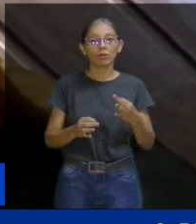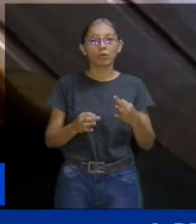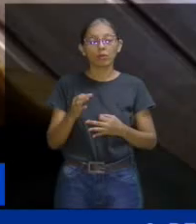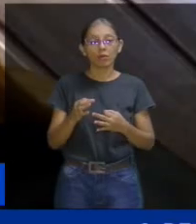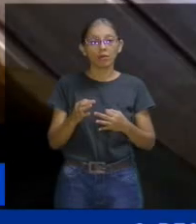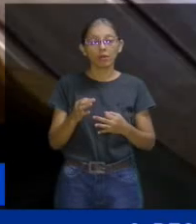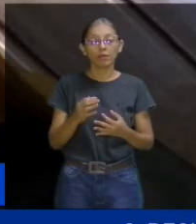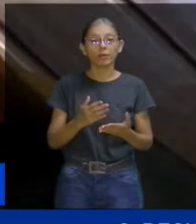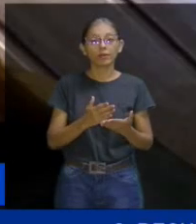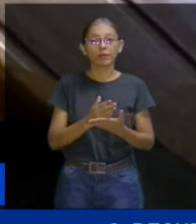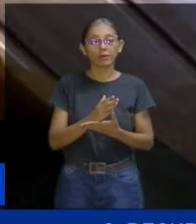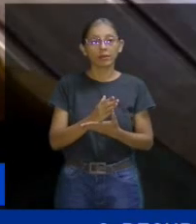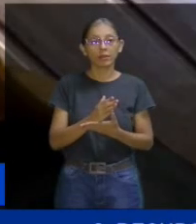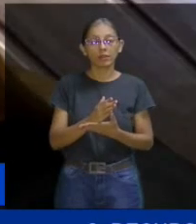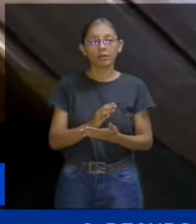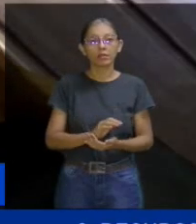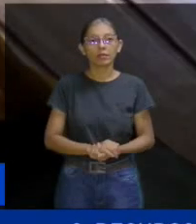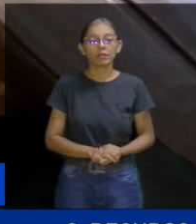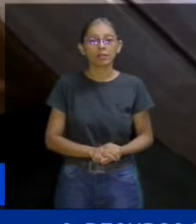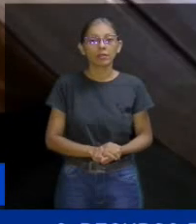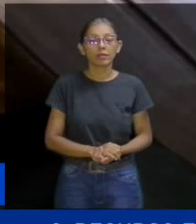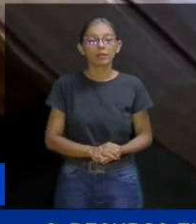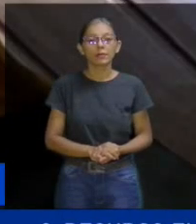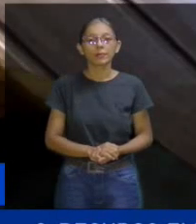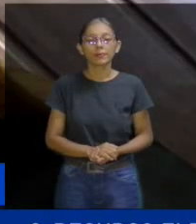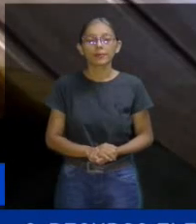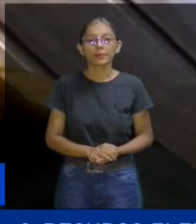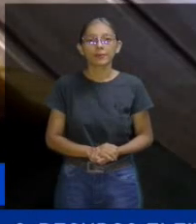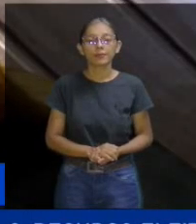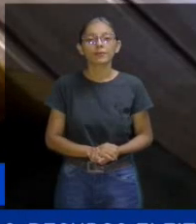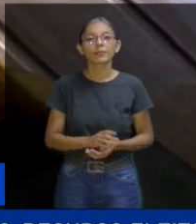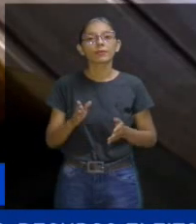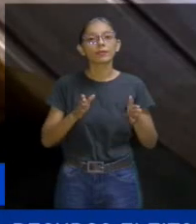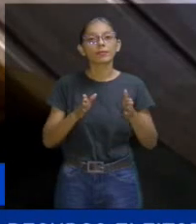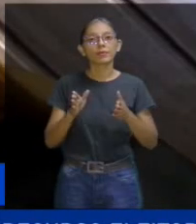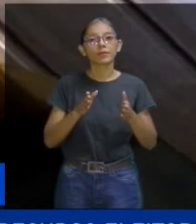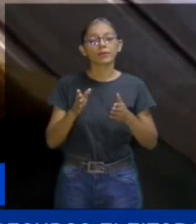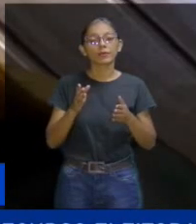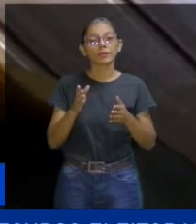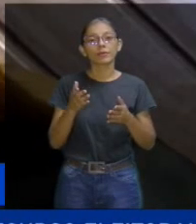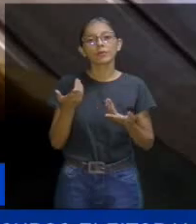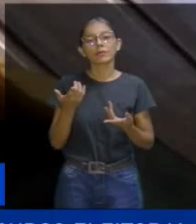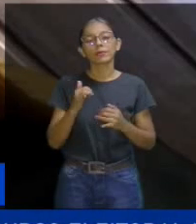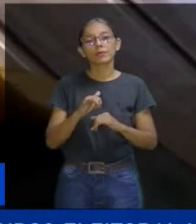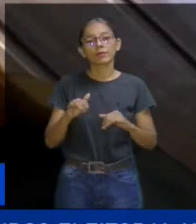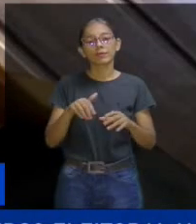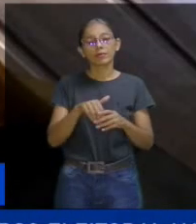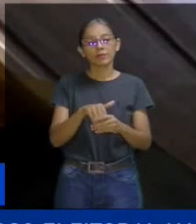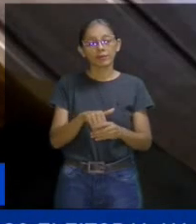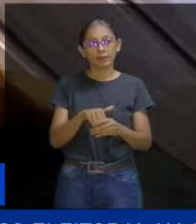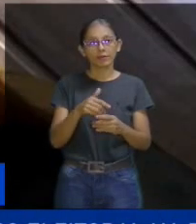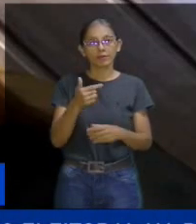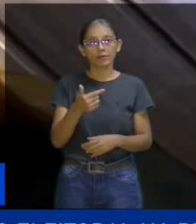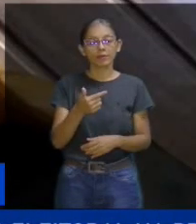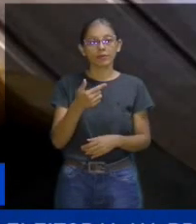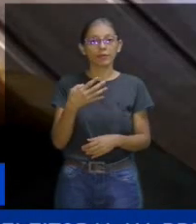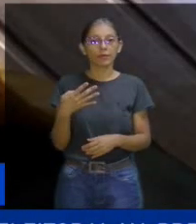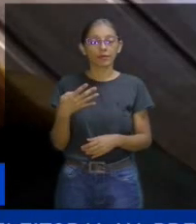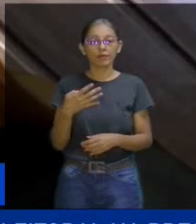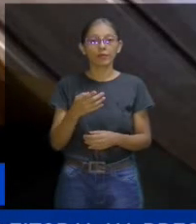com ressalvas as contas de Ivan Penha, relativas às eleições de 2024, e determinar a devolução do valor de R$